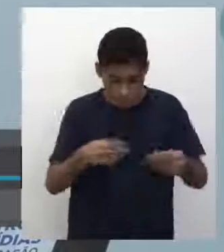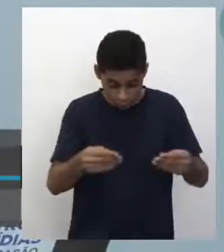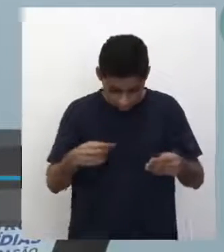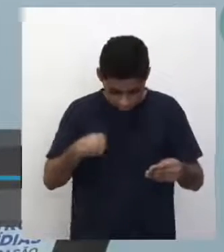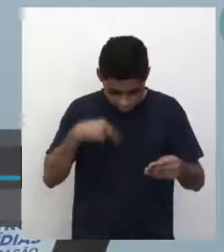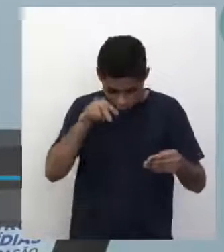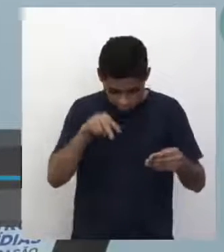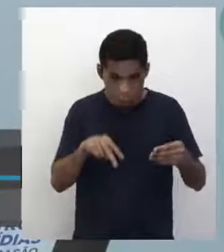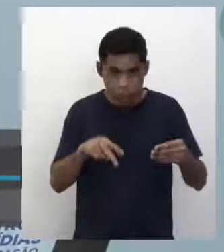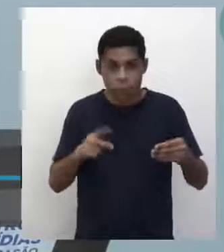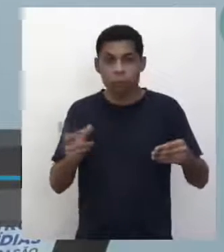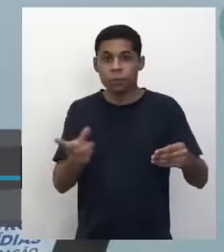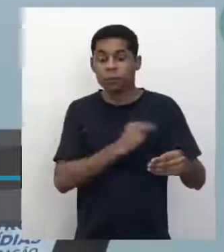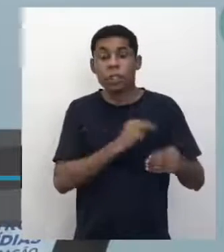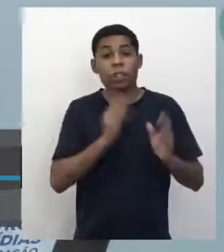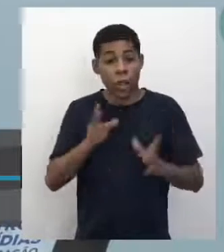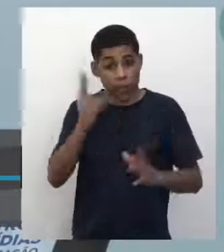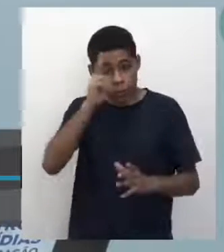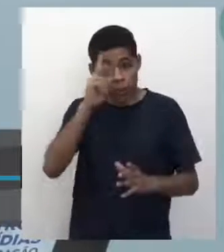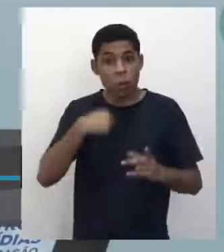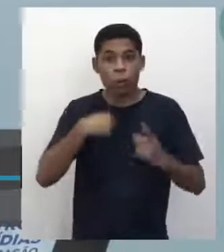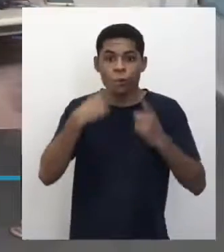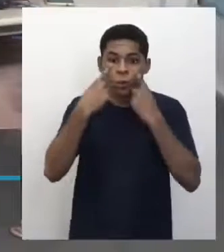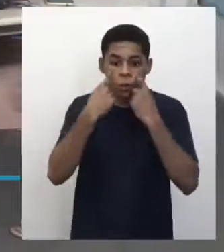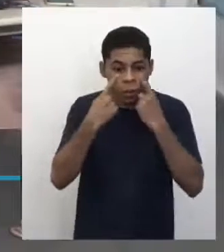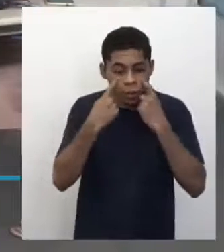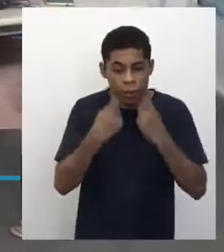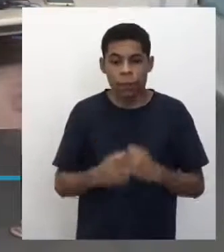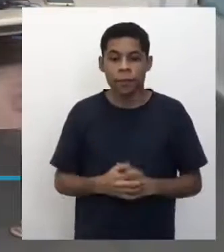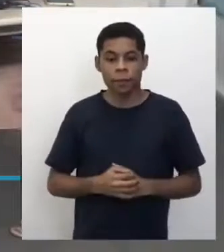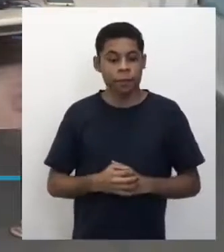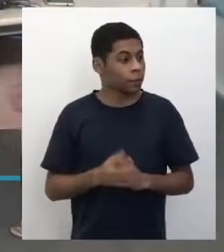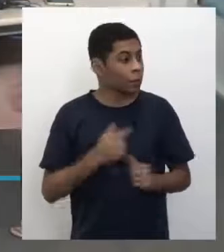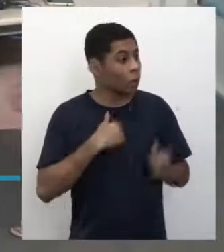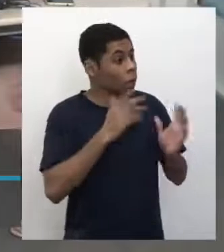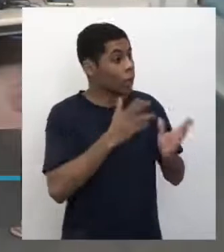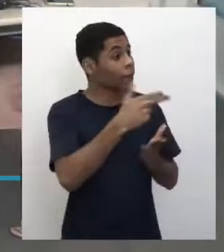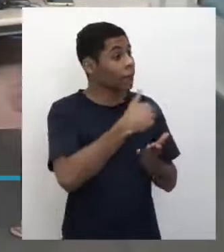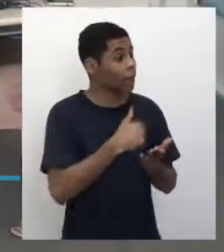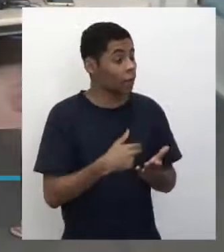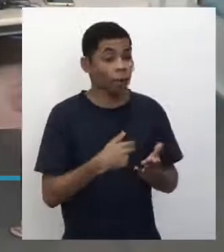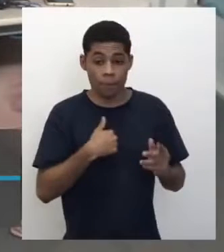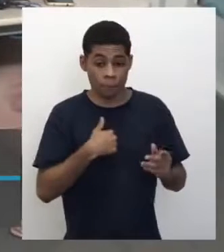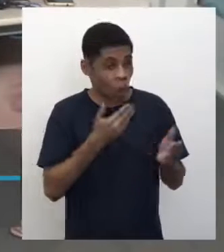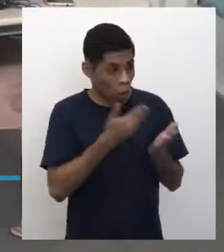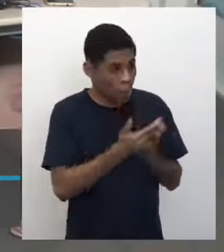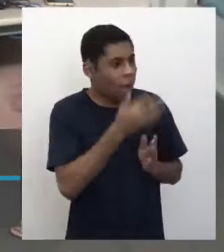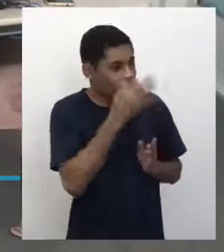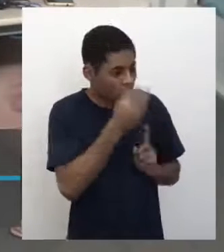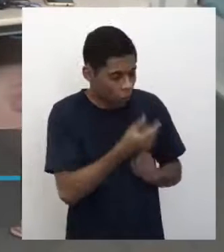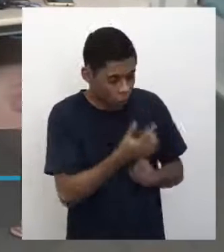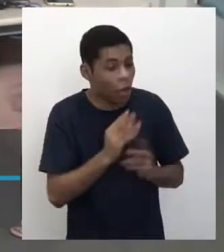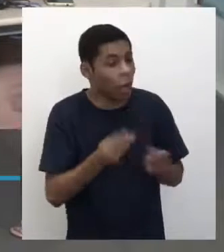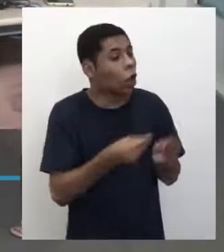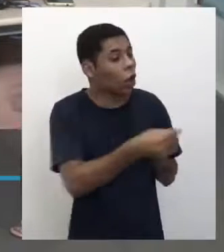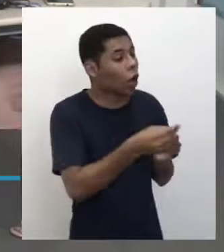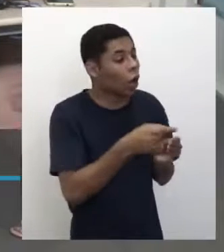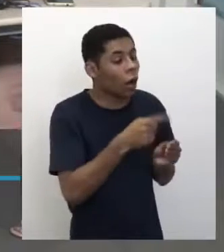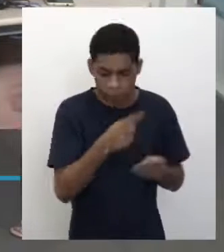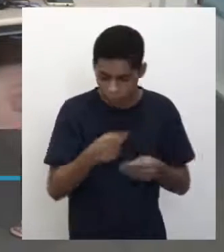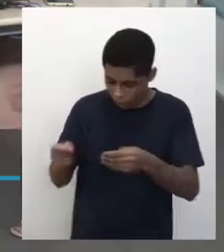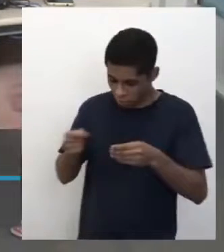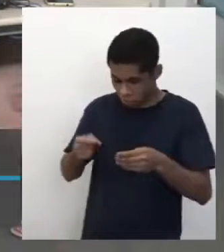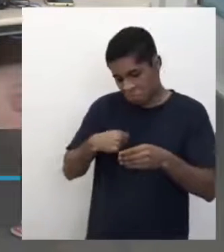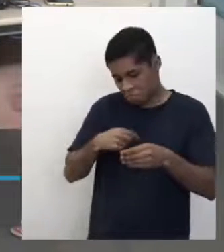tive histórias que eu até chorei. Sabe que eu já fiz isso com desenho. Eu Legal começava também. com uma flor, passava para você, aí cada um